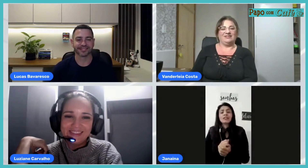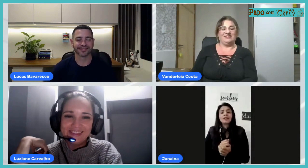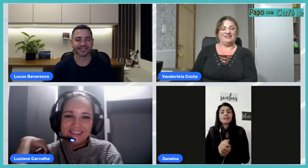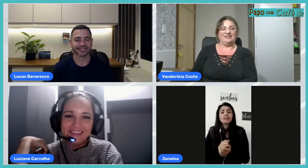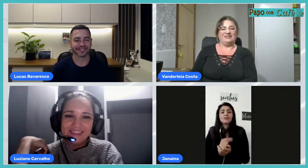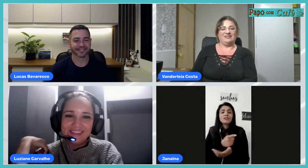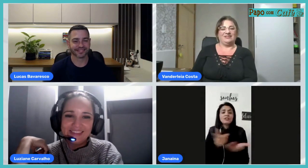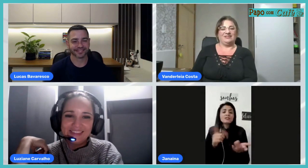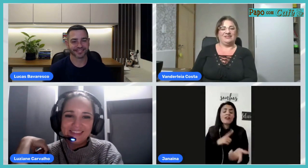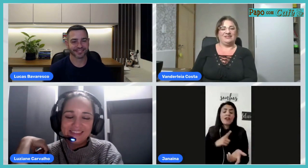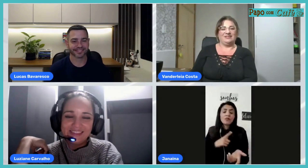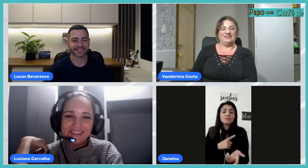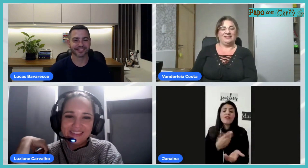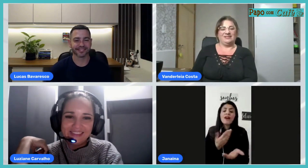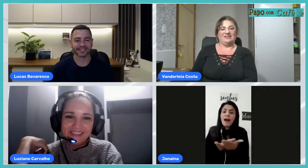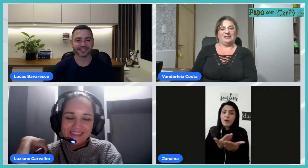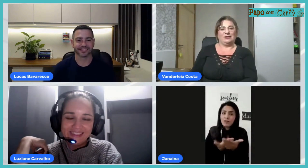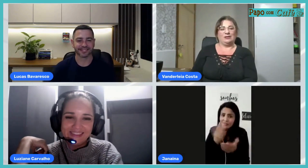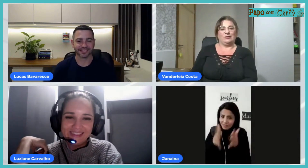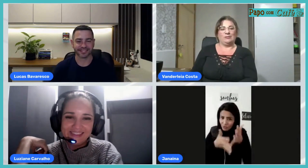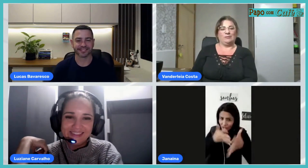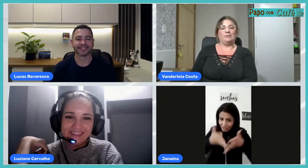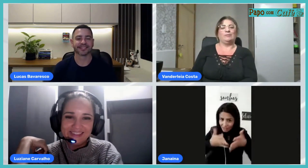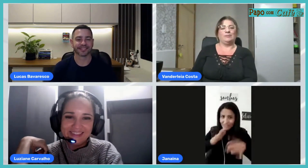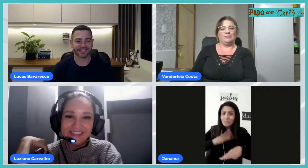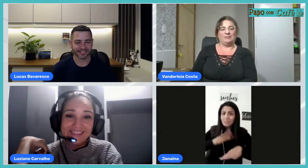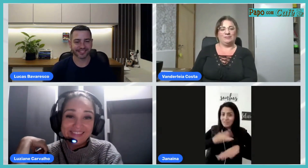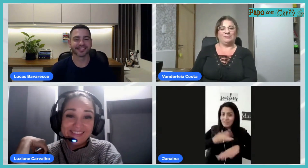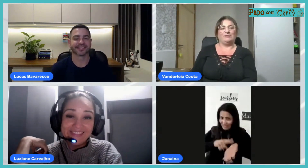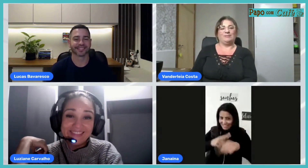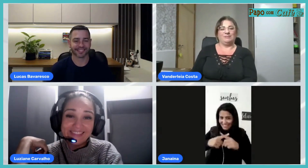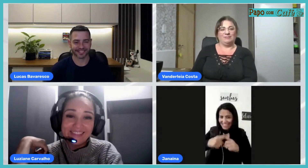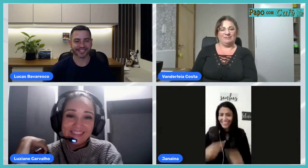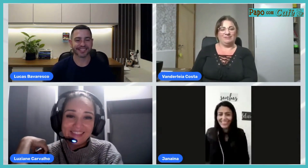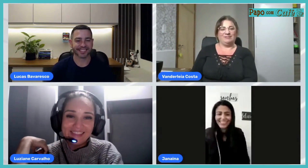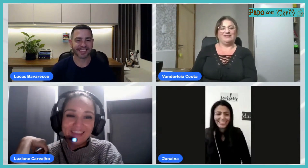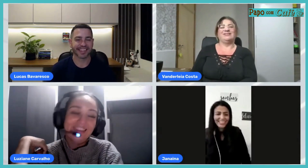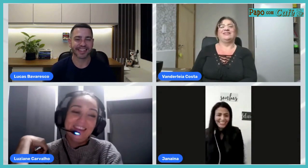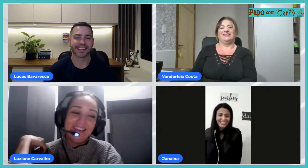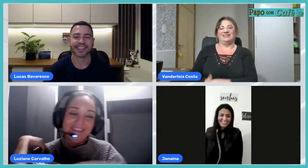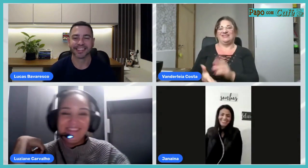oportunidade. E que vocês tenham aulas de Libras mais vezes.